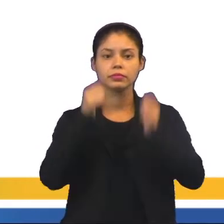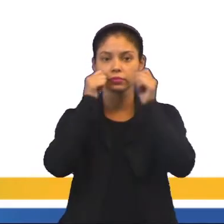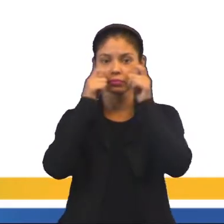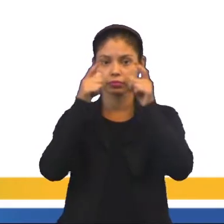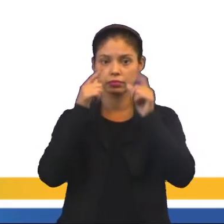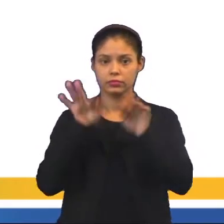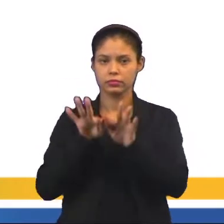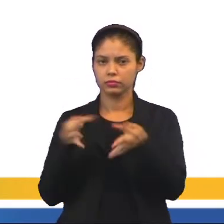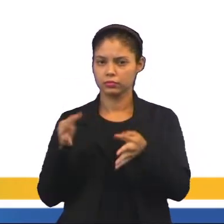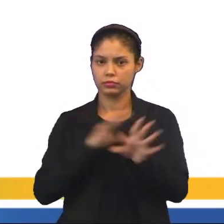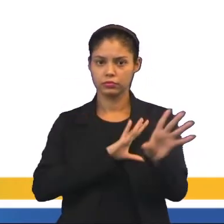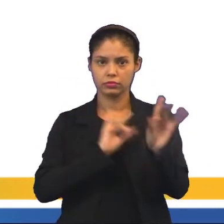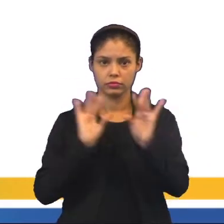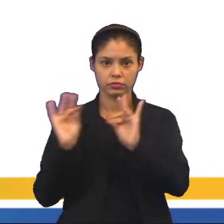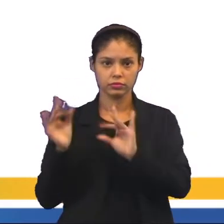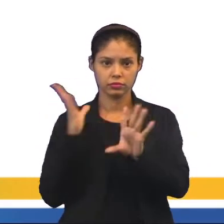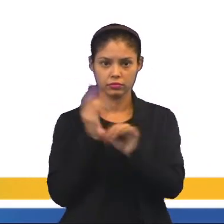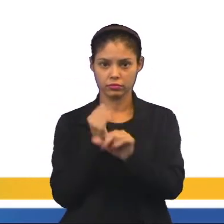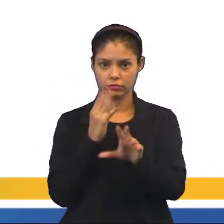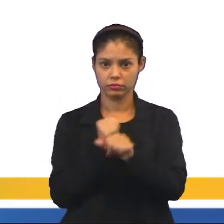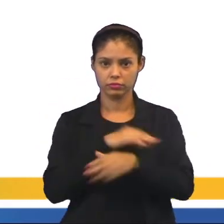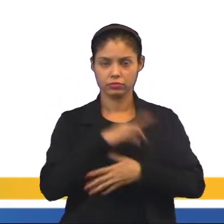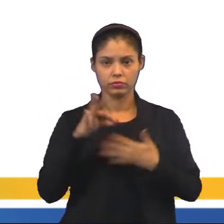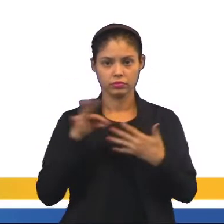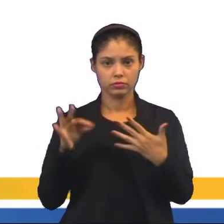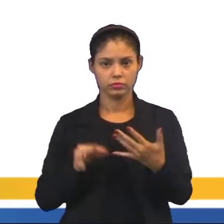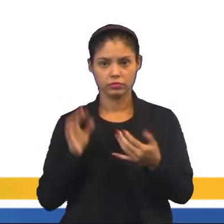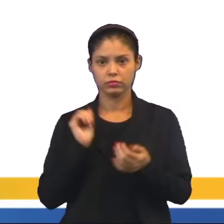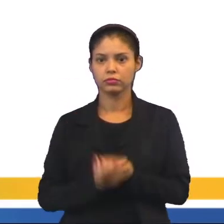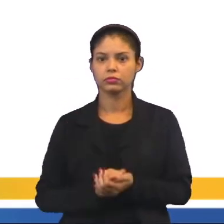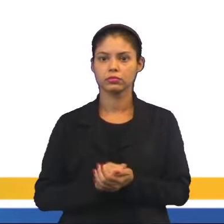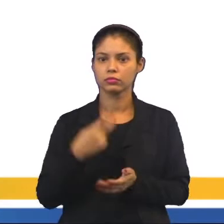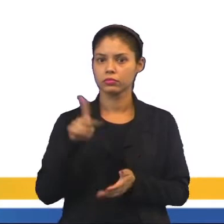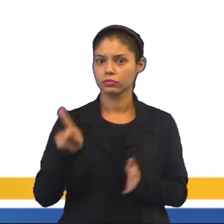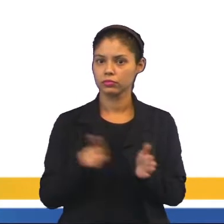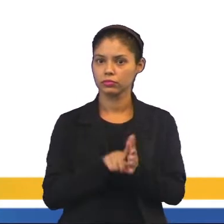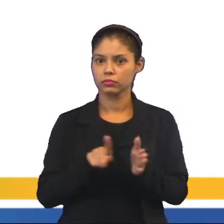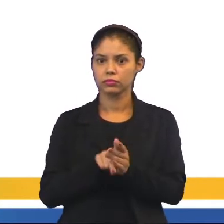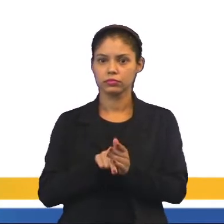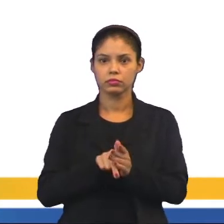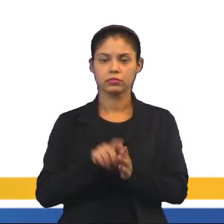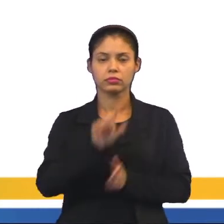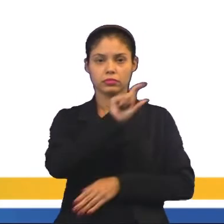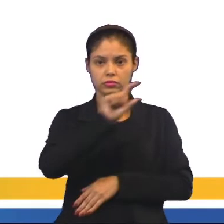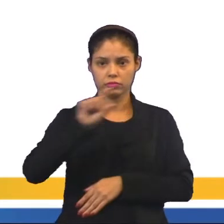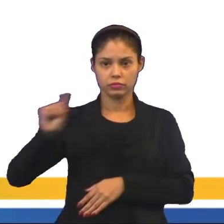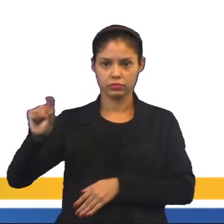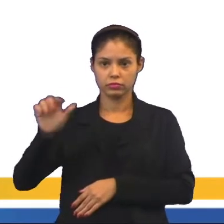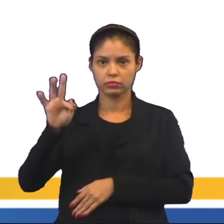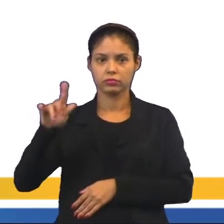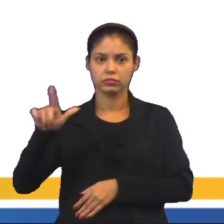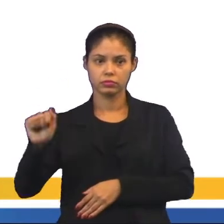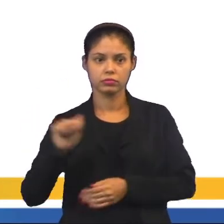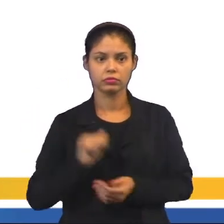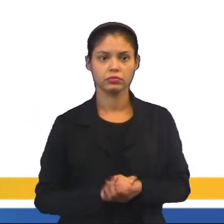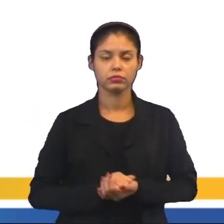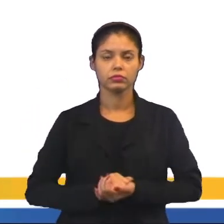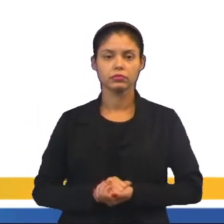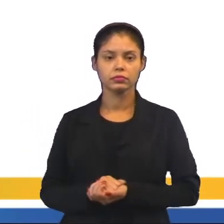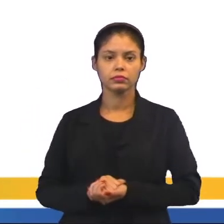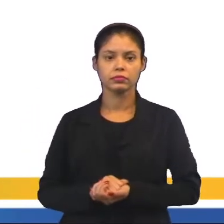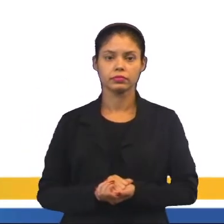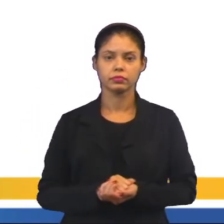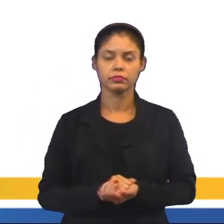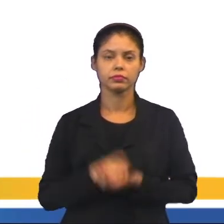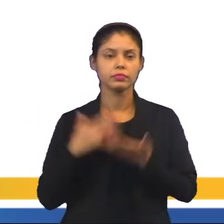Atente-se ao simples detalhe de somar os elementos aos seus correspondentes de uma outra